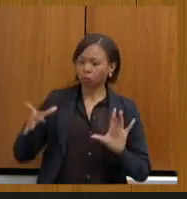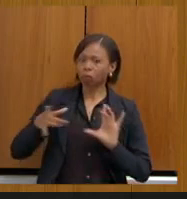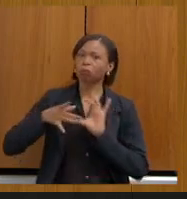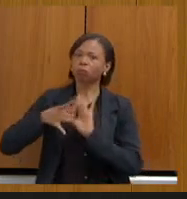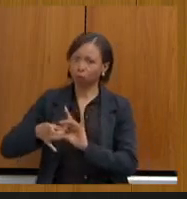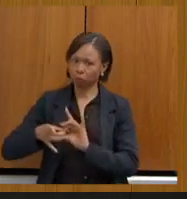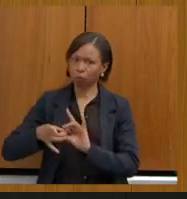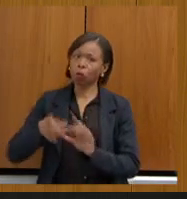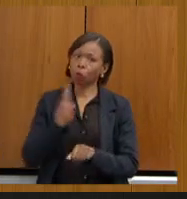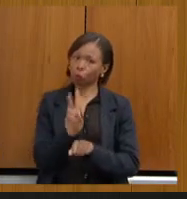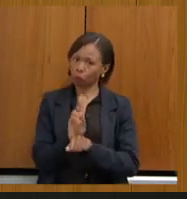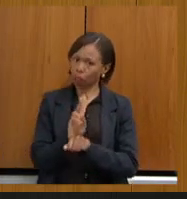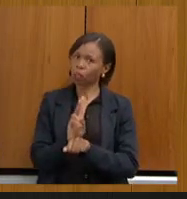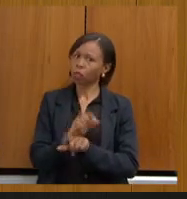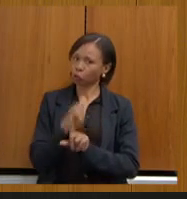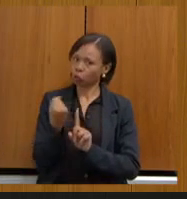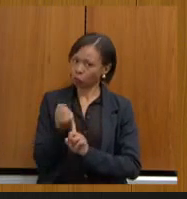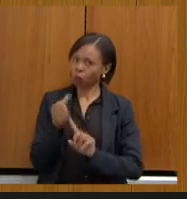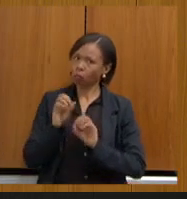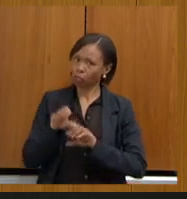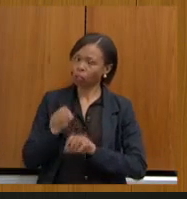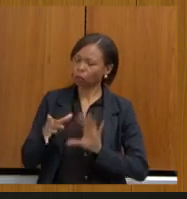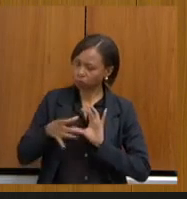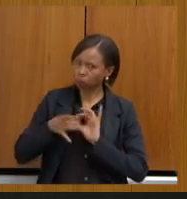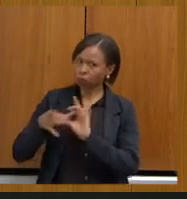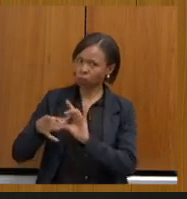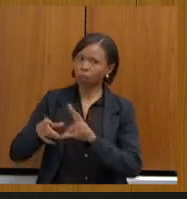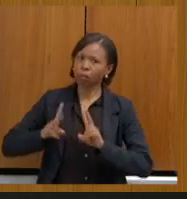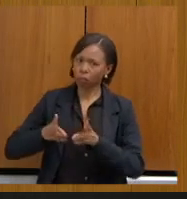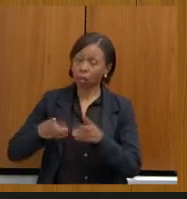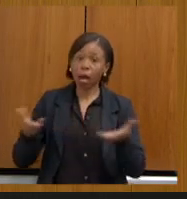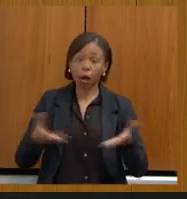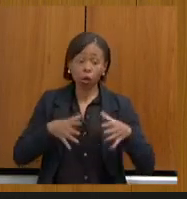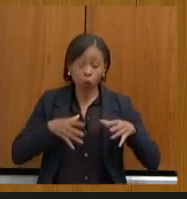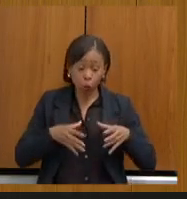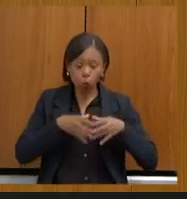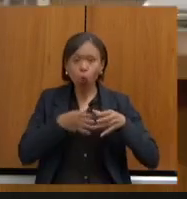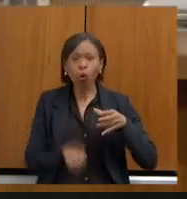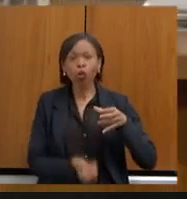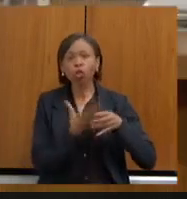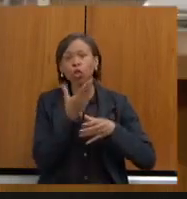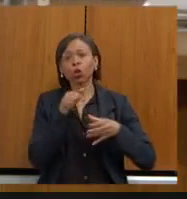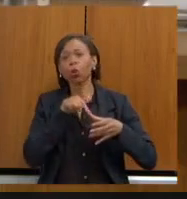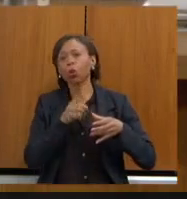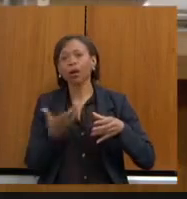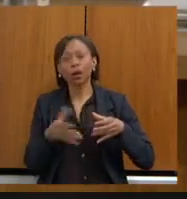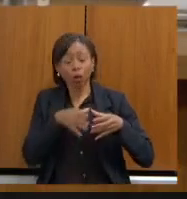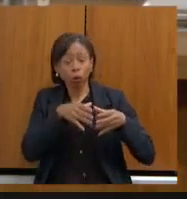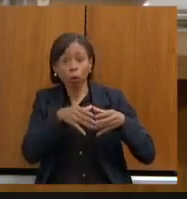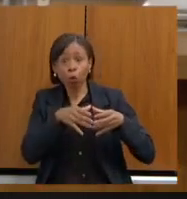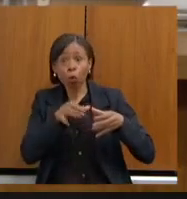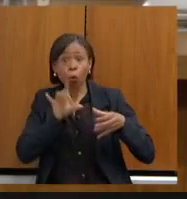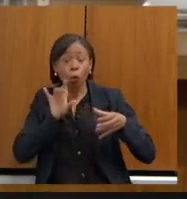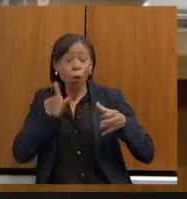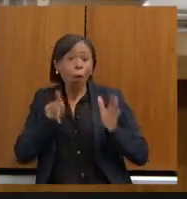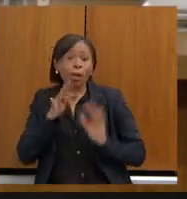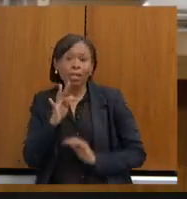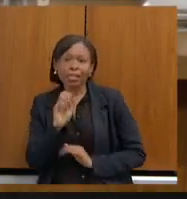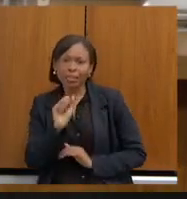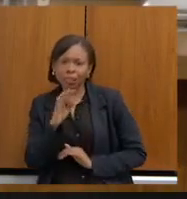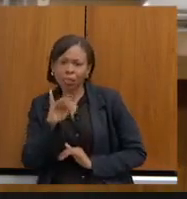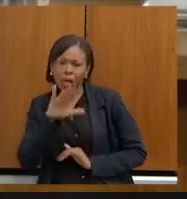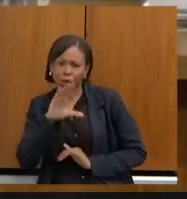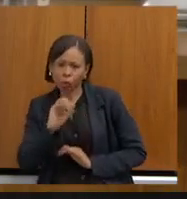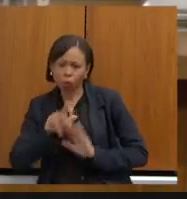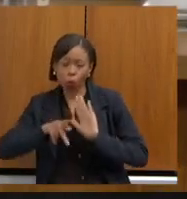em nenhuma situação tanto é verdade que a gente tá querendo alguns grupos táticos agora dentro do socioeducativo coisa que ele nunca tiveram e a ideia